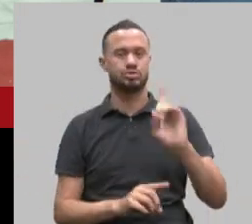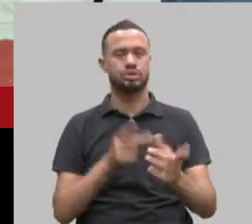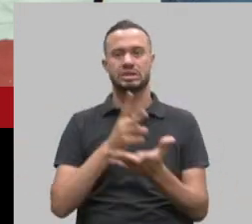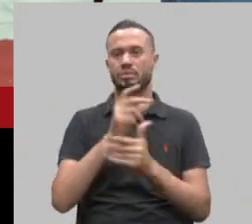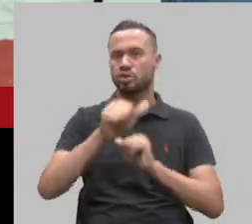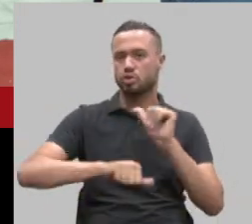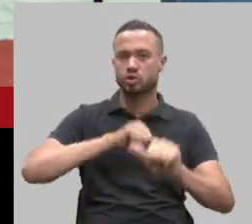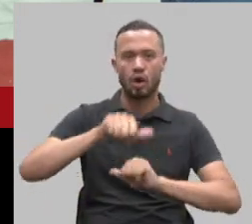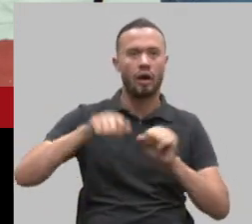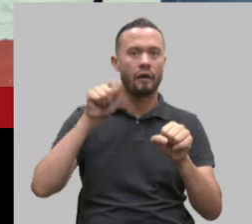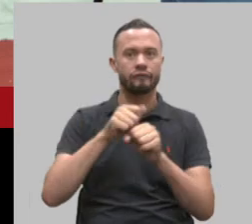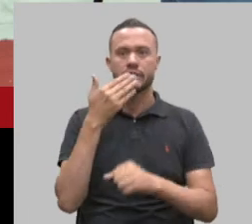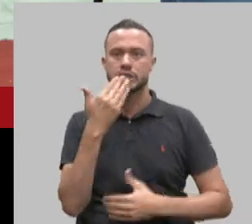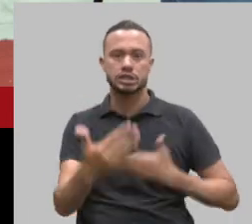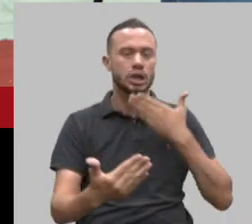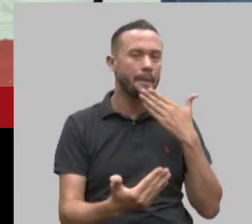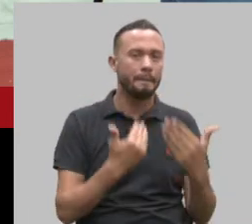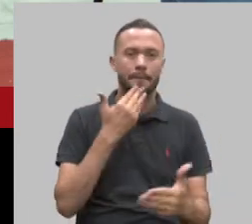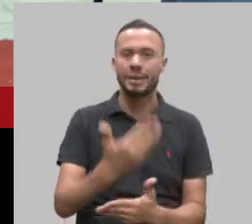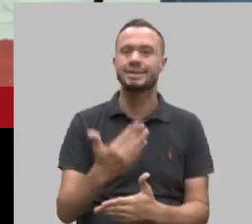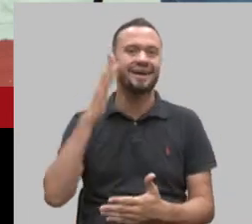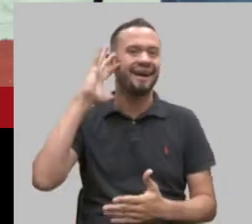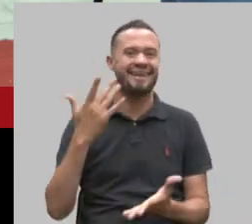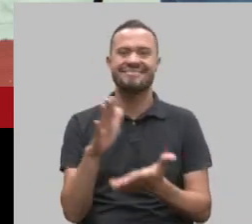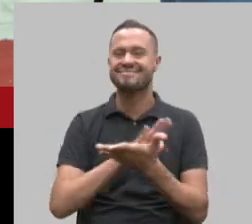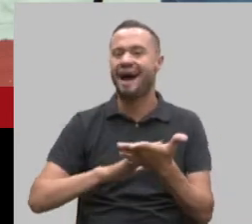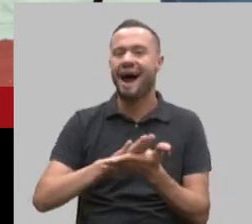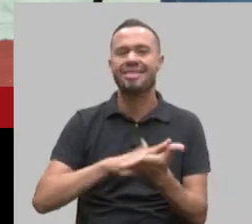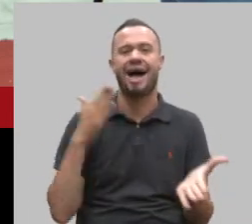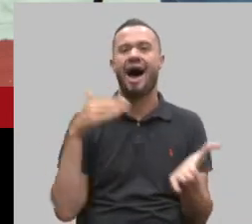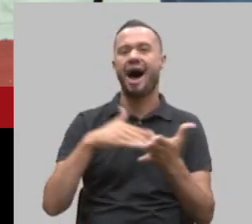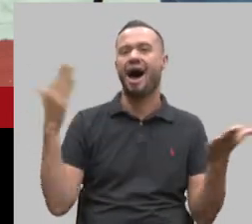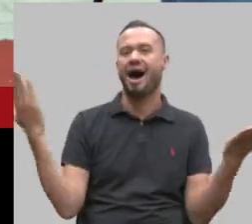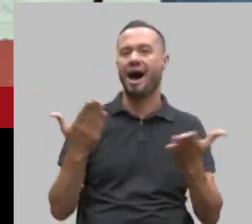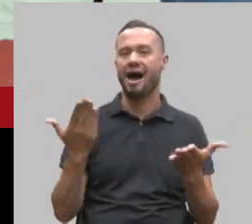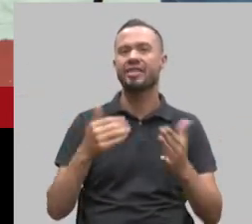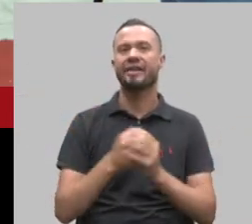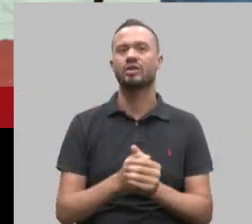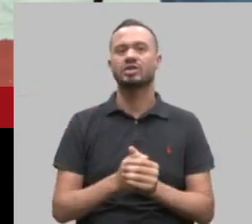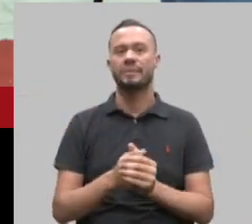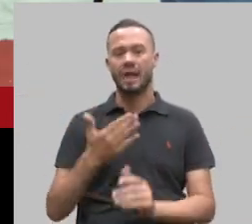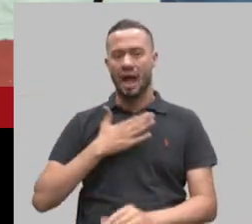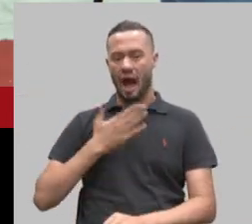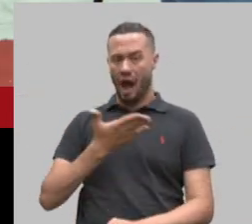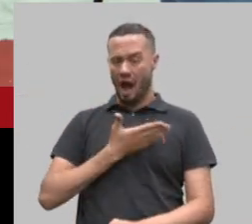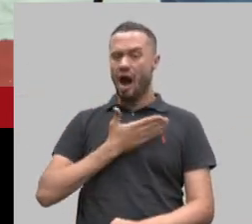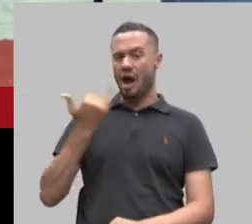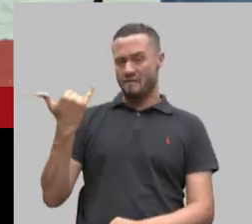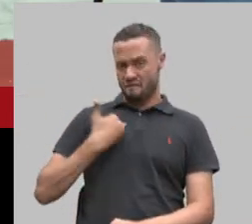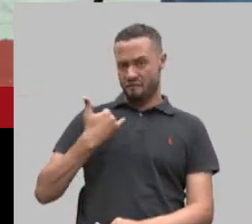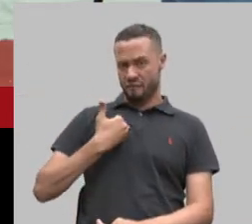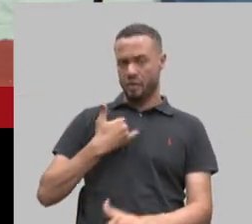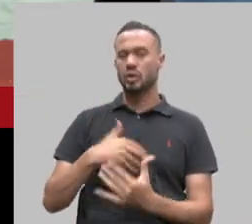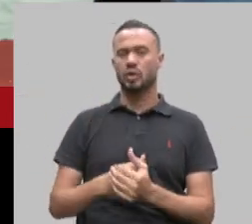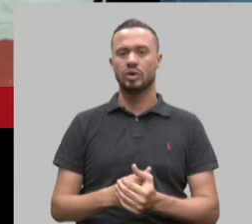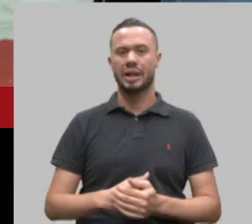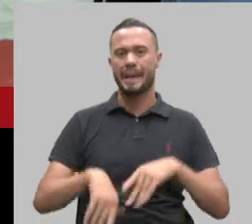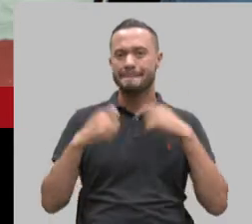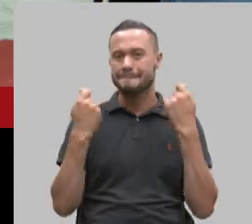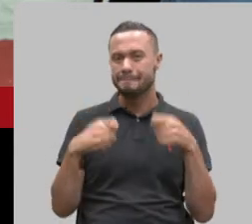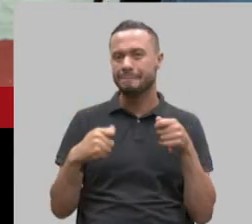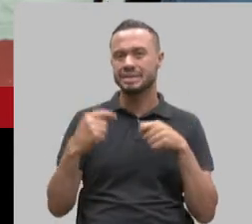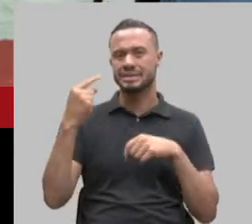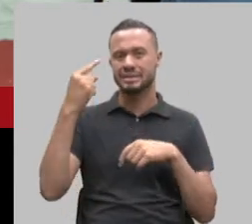fazendo pedidos e nada é resolvido até hoje e como a nossa colega disse a gente tem que eh pisar a gente não pode mais ficar